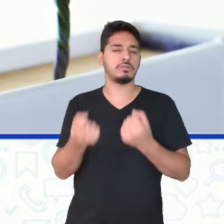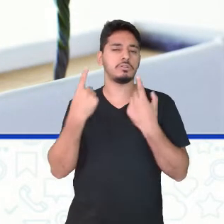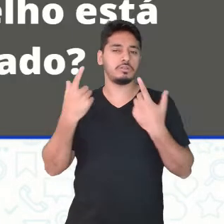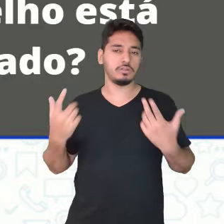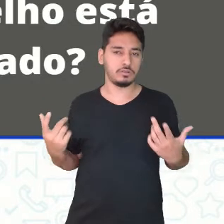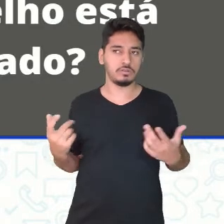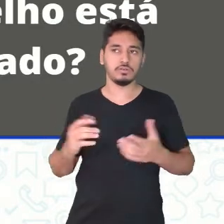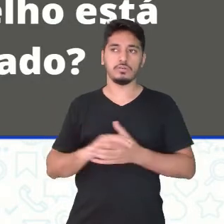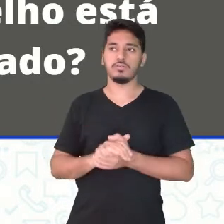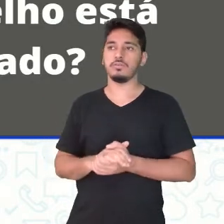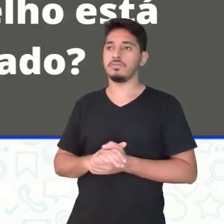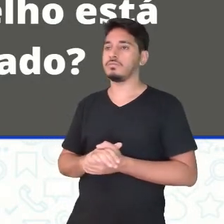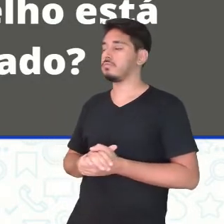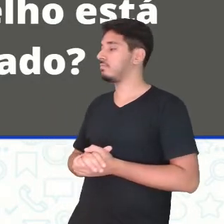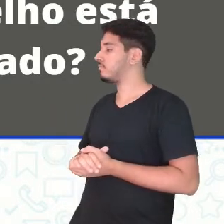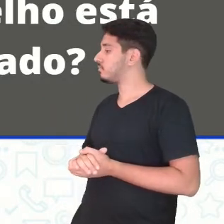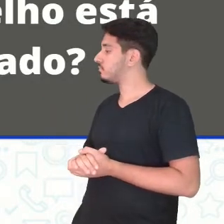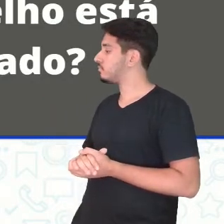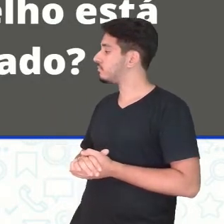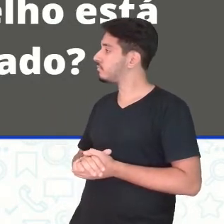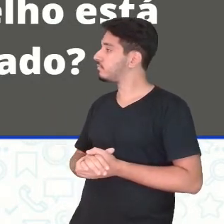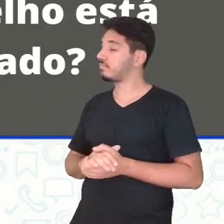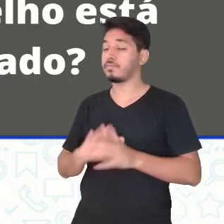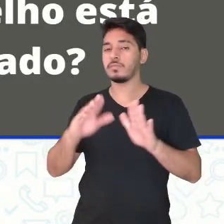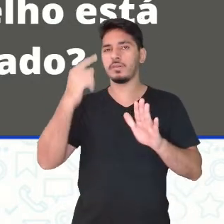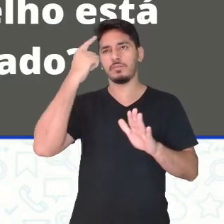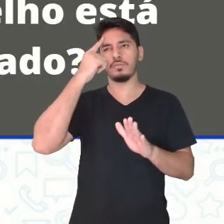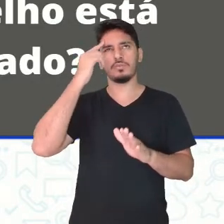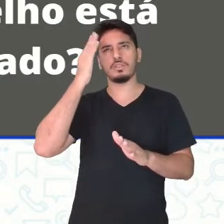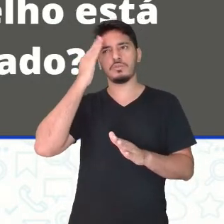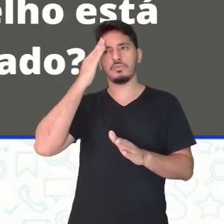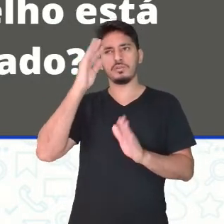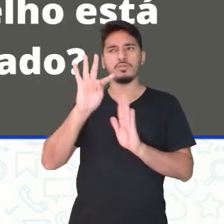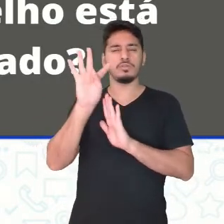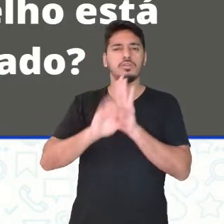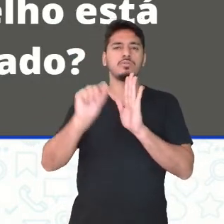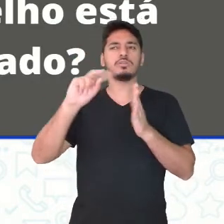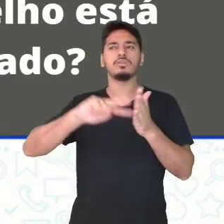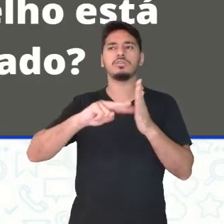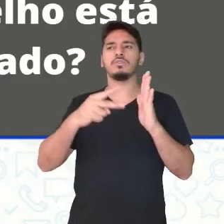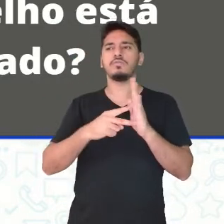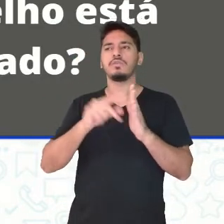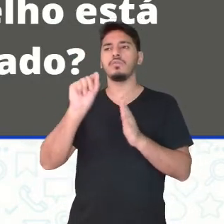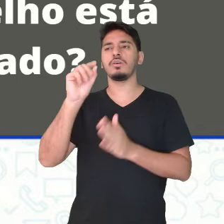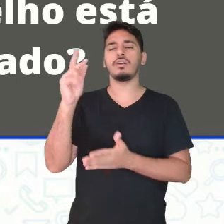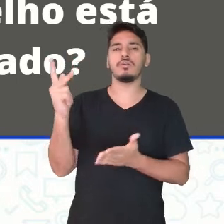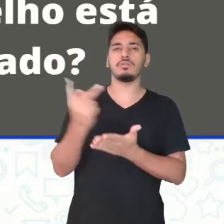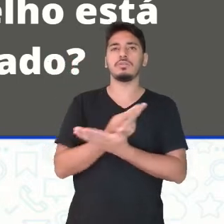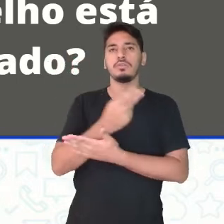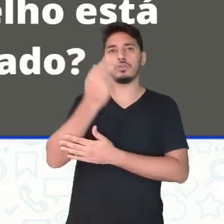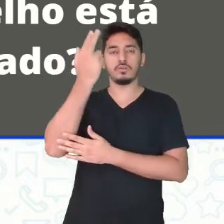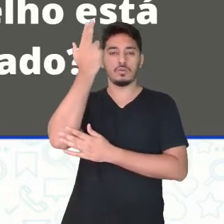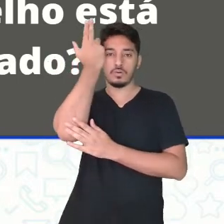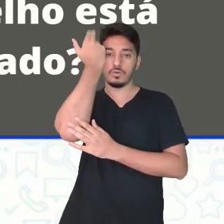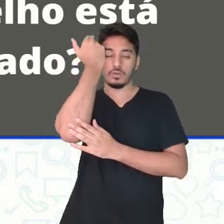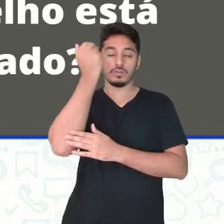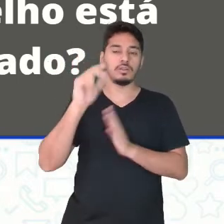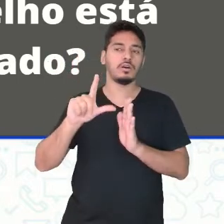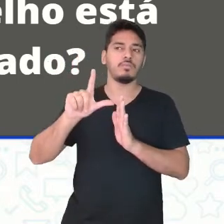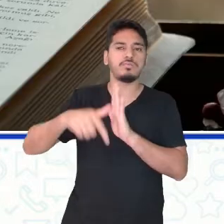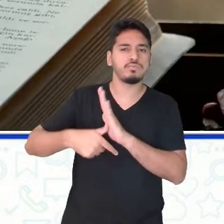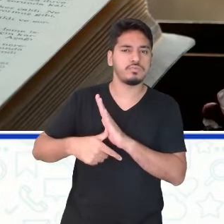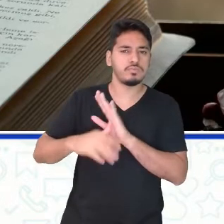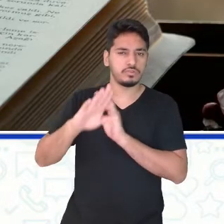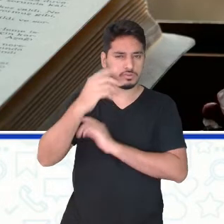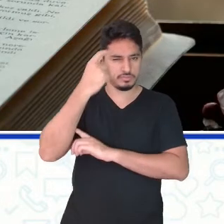né? Mas, pensando na interpretação do texto, o que pode significar o fato de que o coelho está atrasado? Já